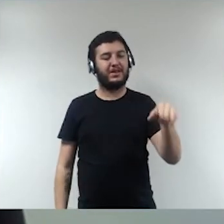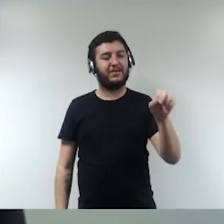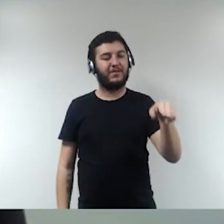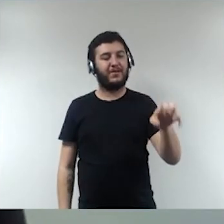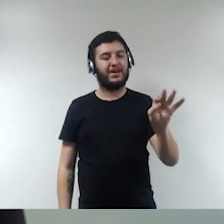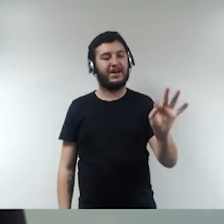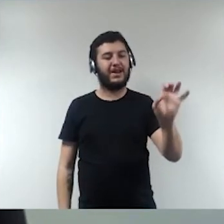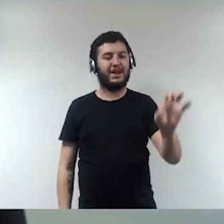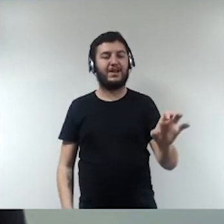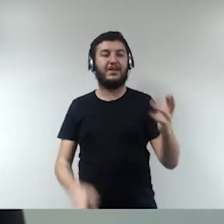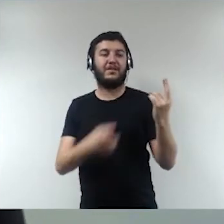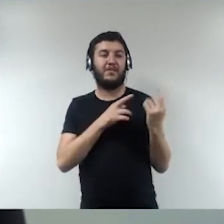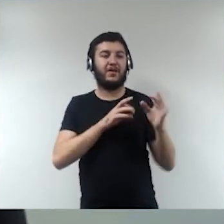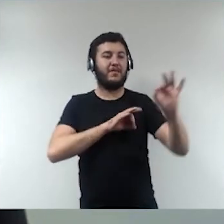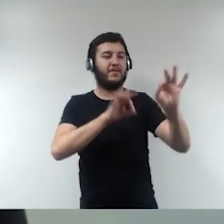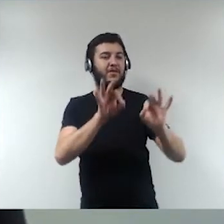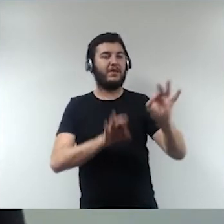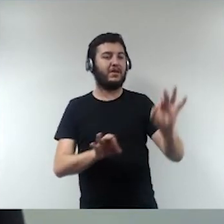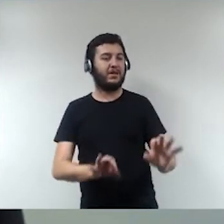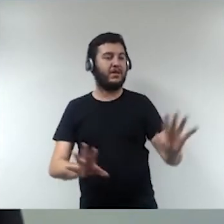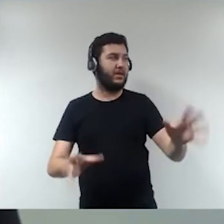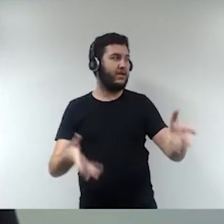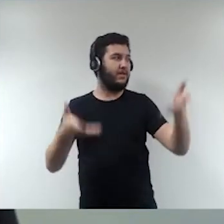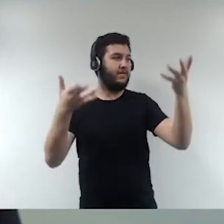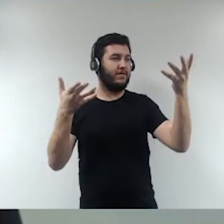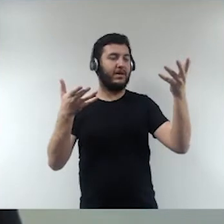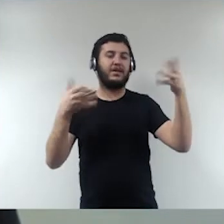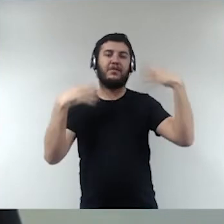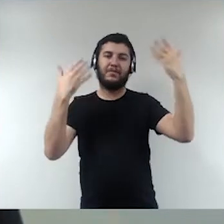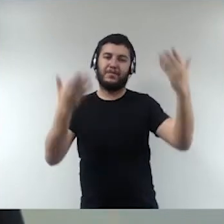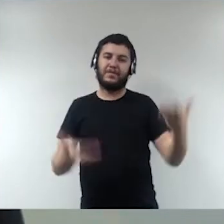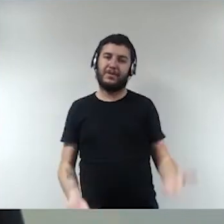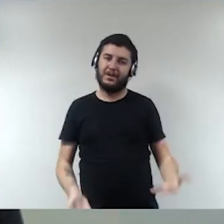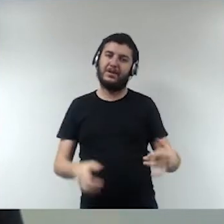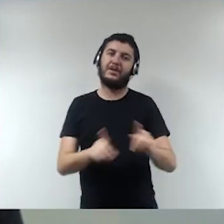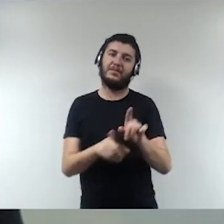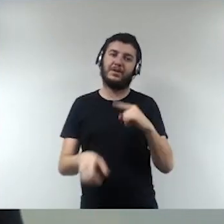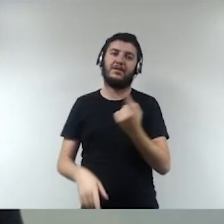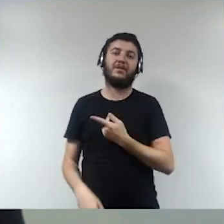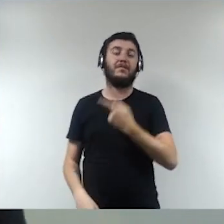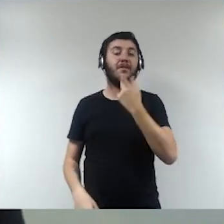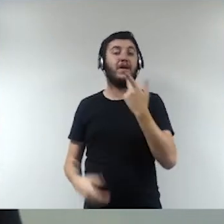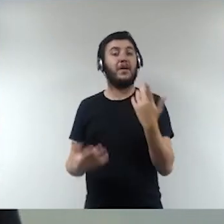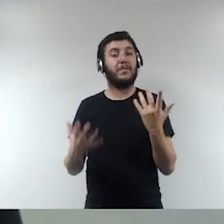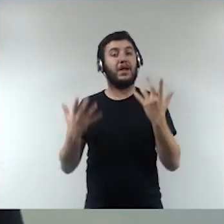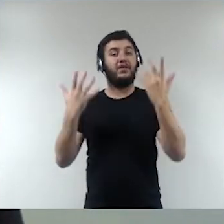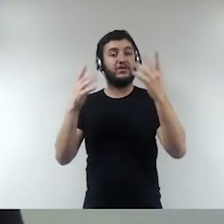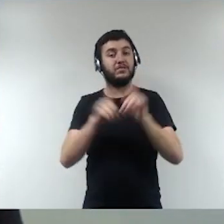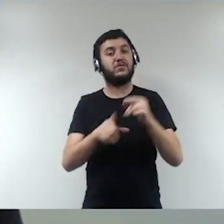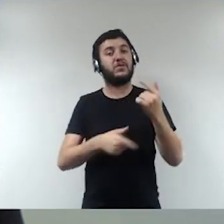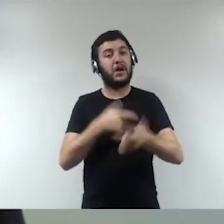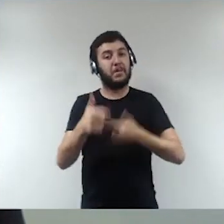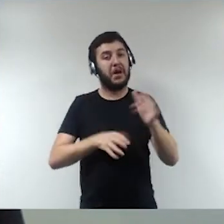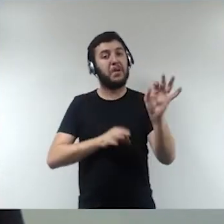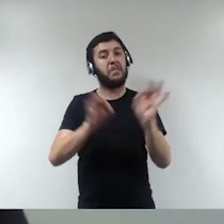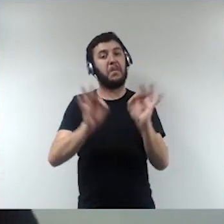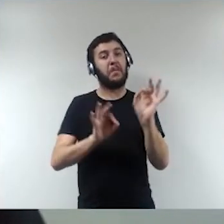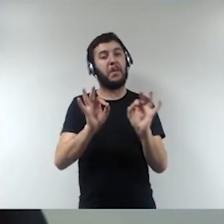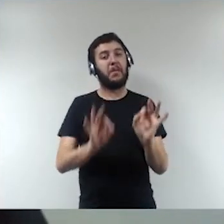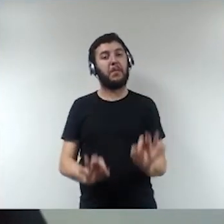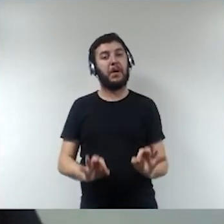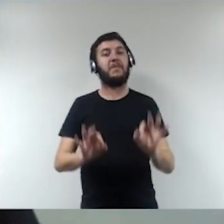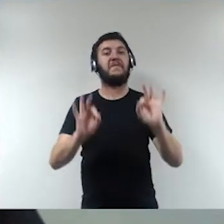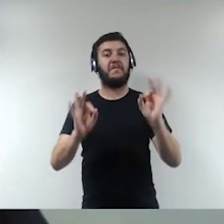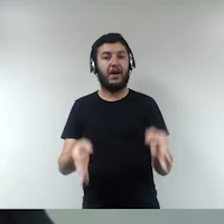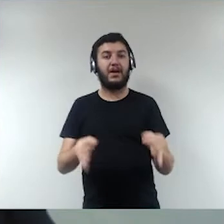esse evento com maestria, e acho que nós temos que mencionar e aplaudir o trabalho que eles realizaram